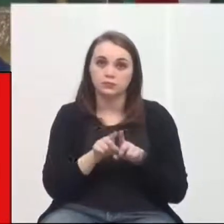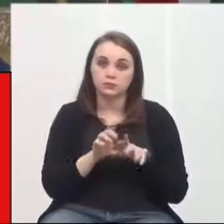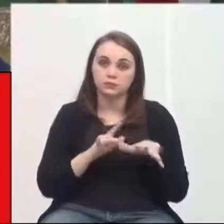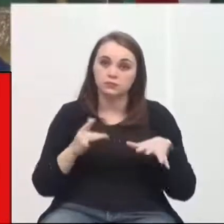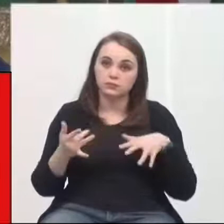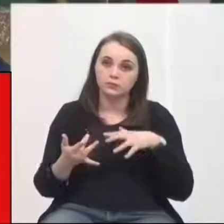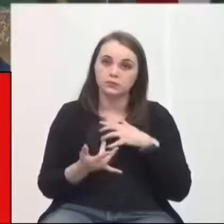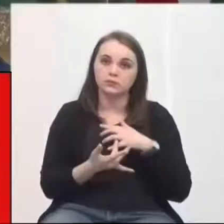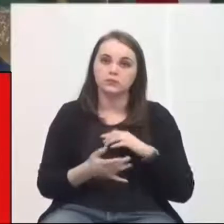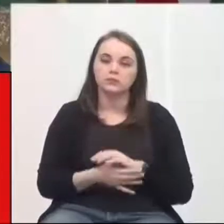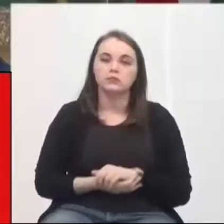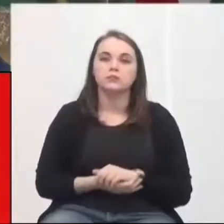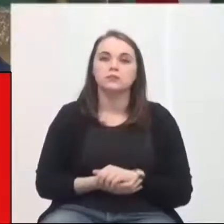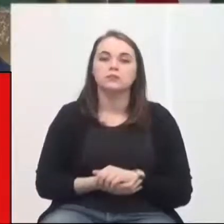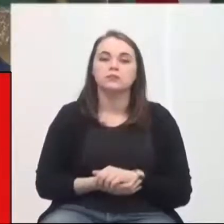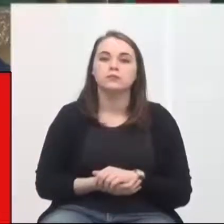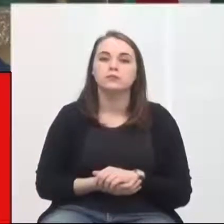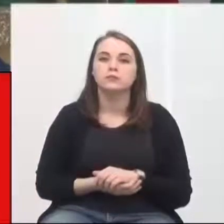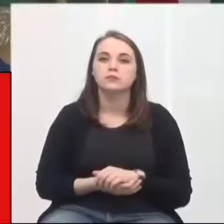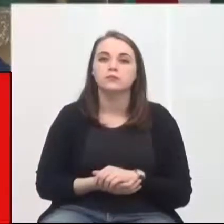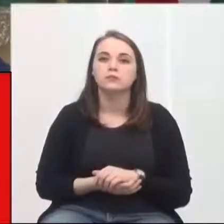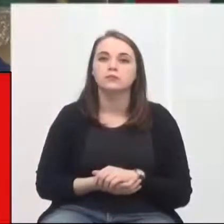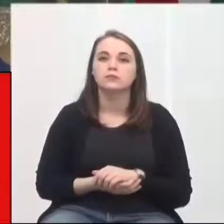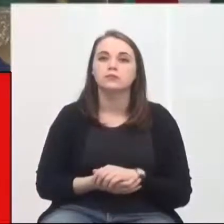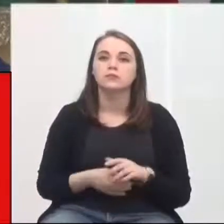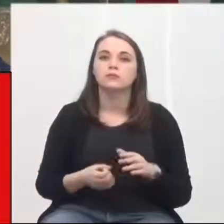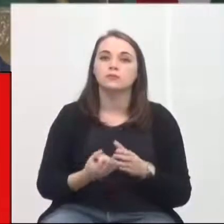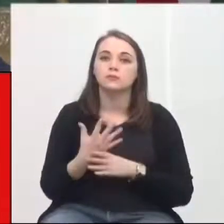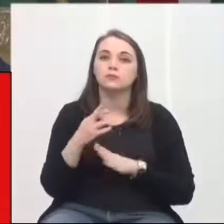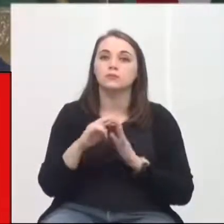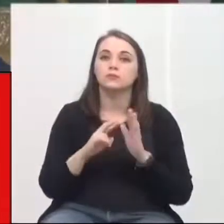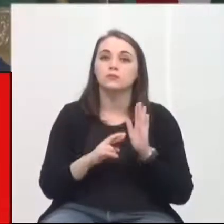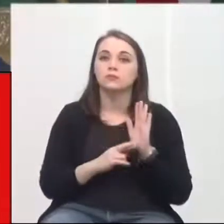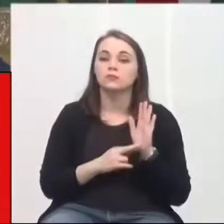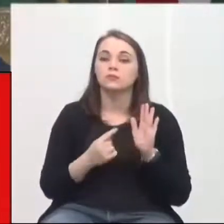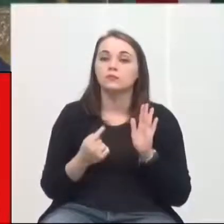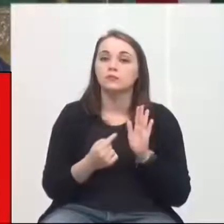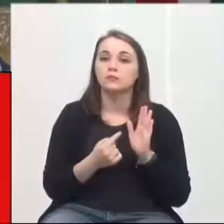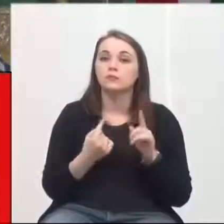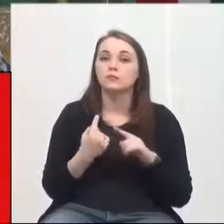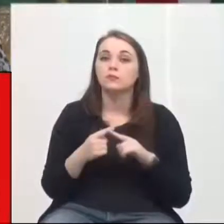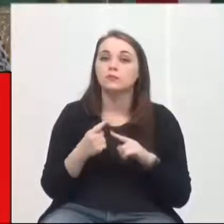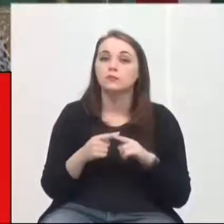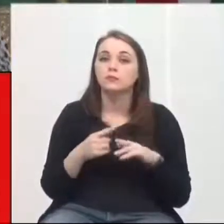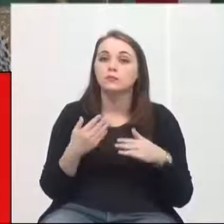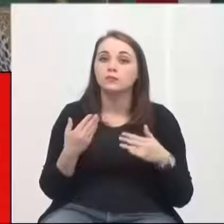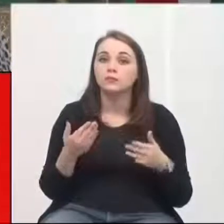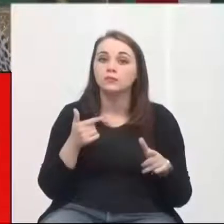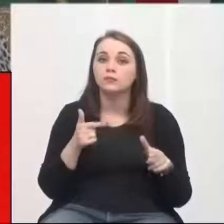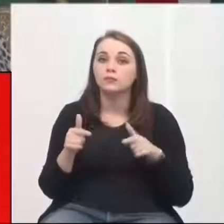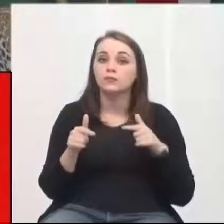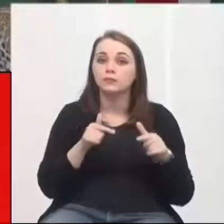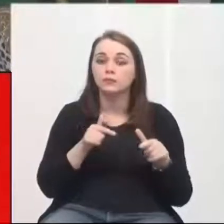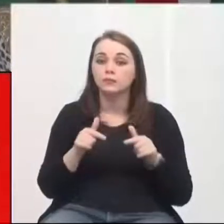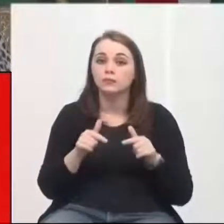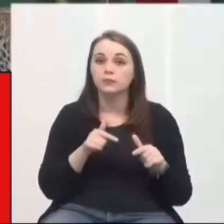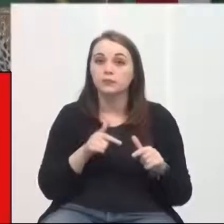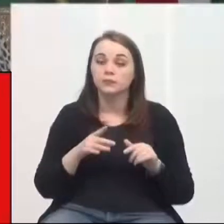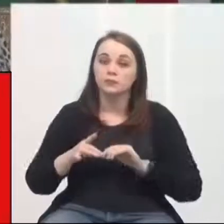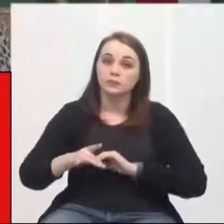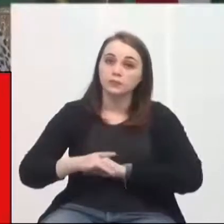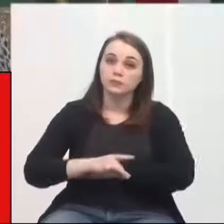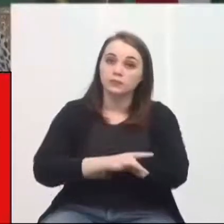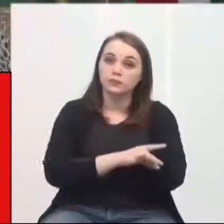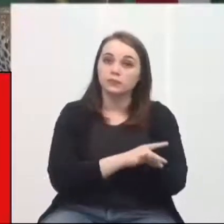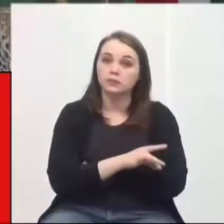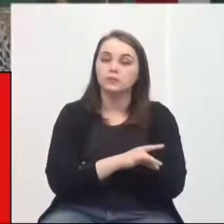nos acompanham nas redes sociais. Eu faço esse requerimento por conta de que as obras de